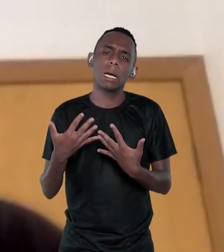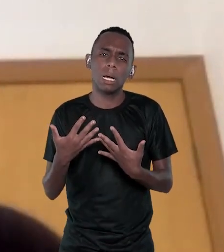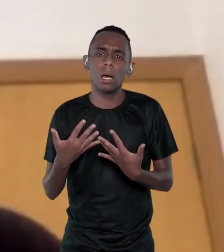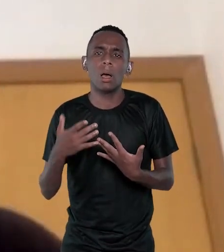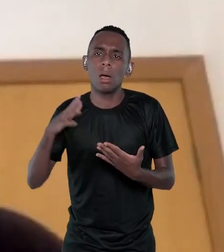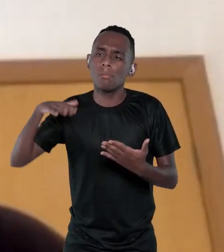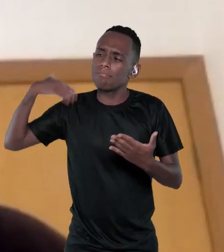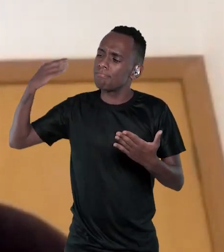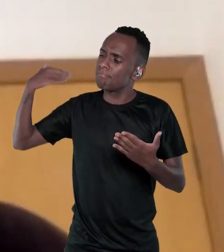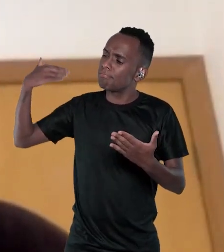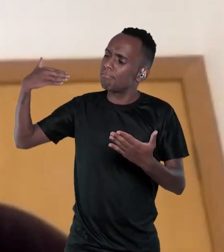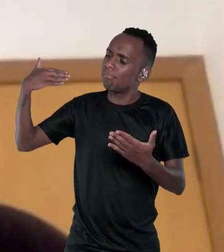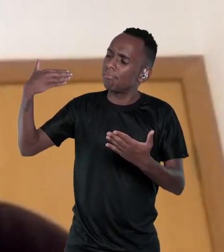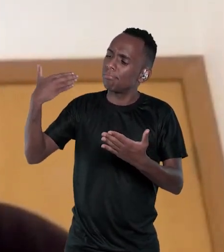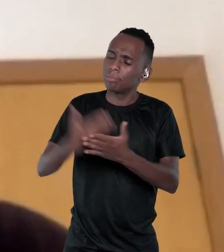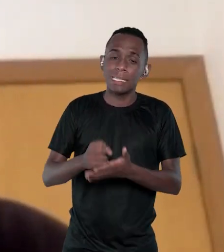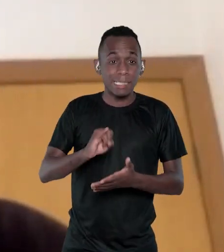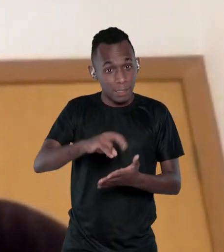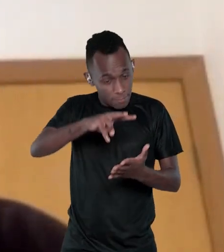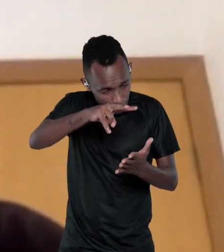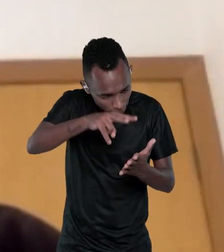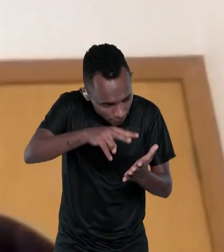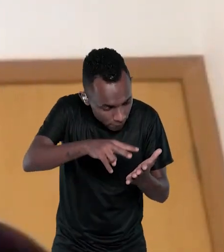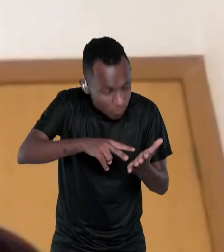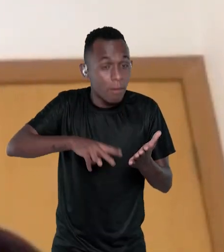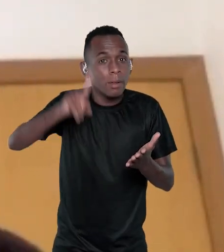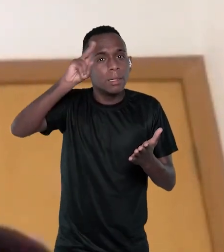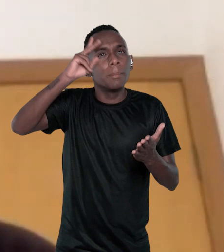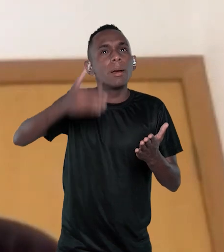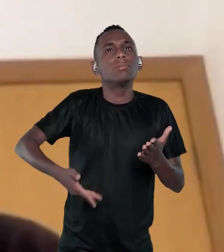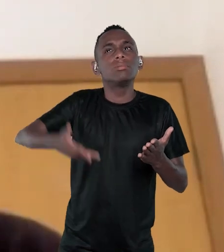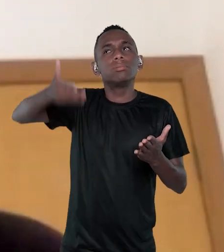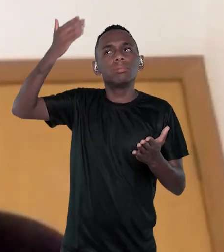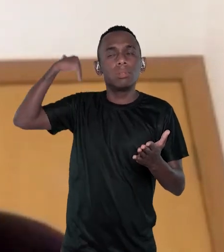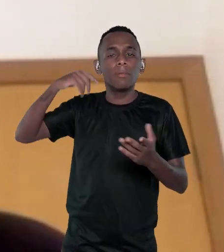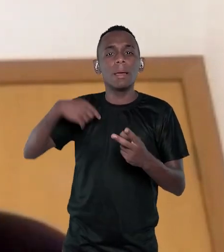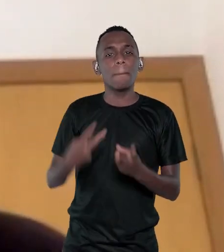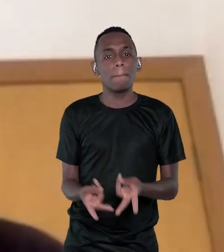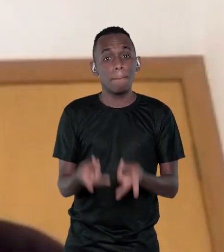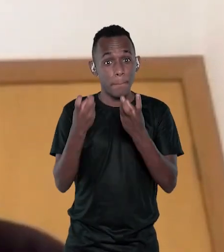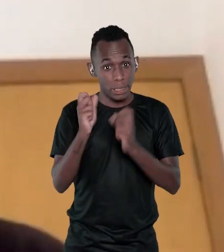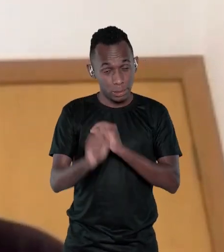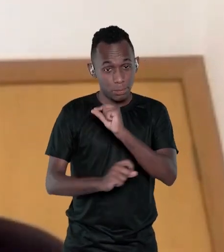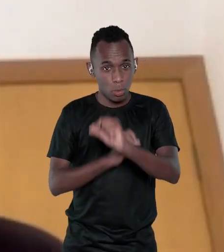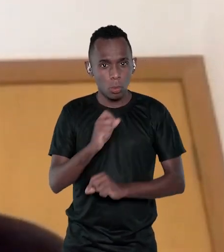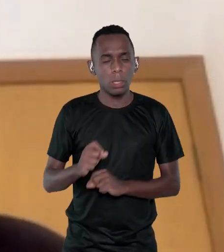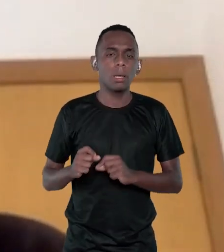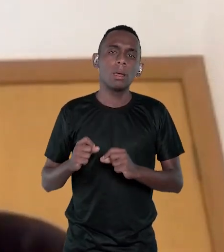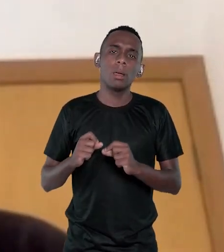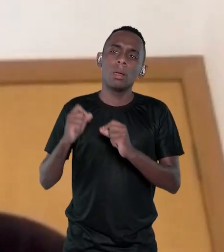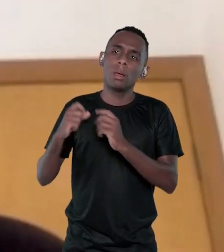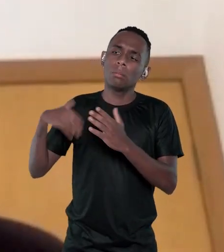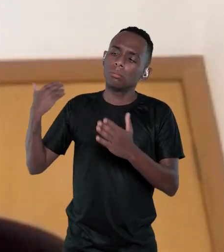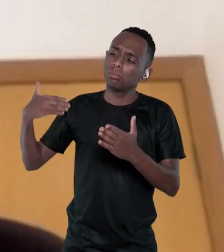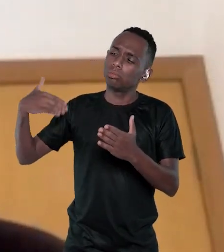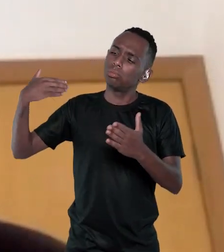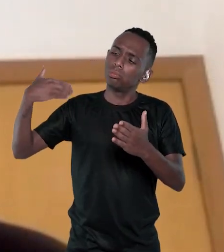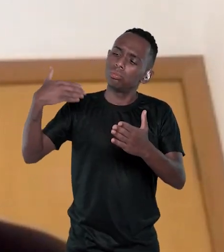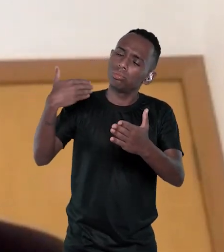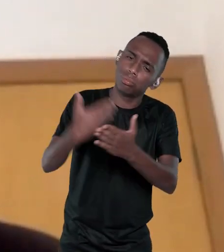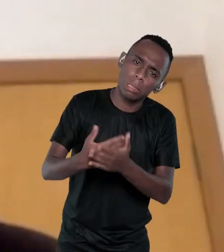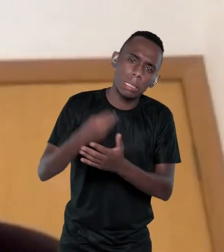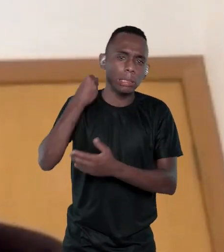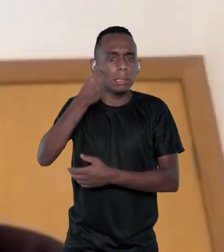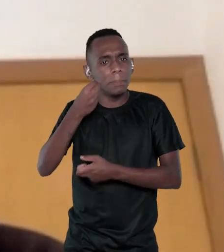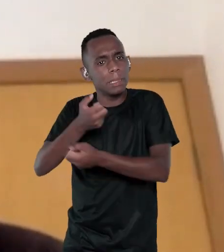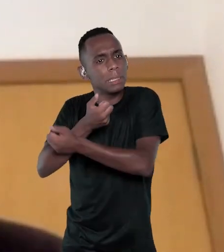também, porque ele é uma narrativa de geração. Se você ler esse livro, você